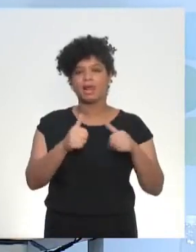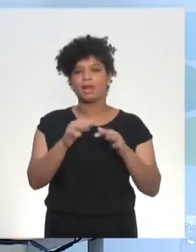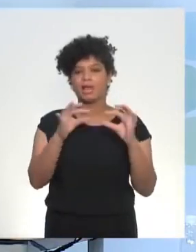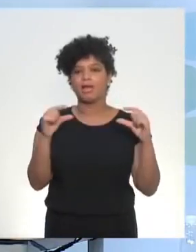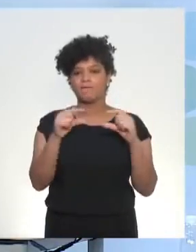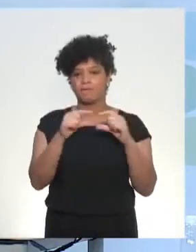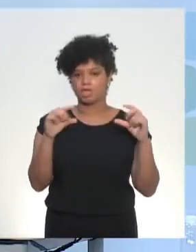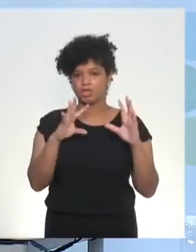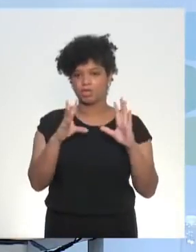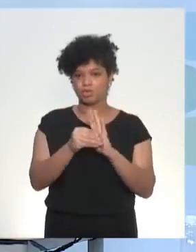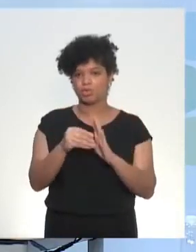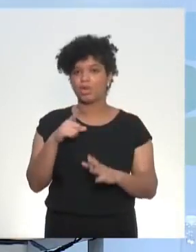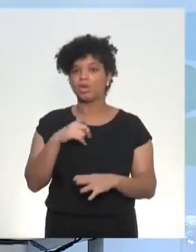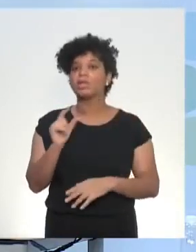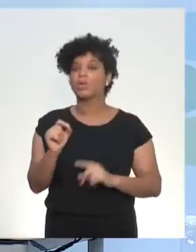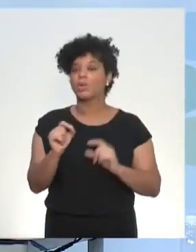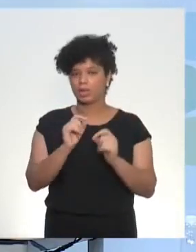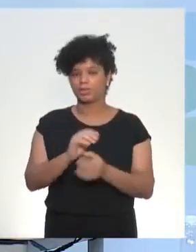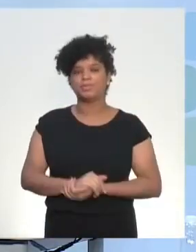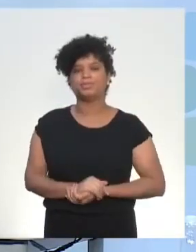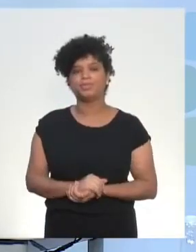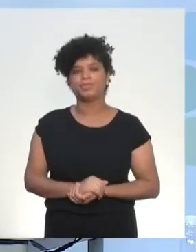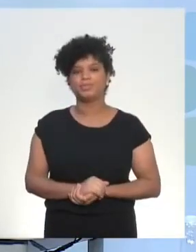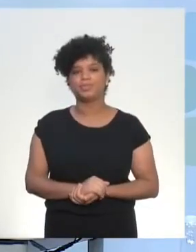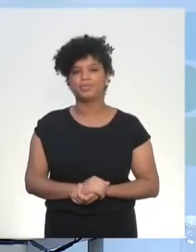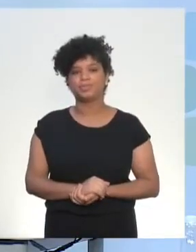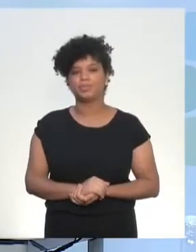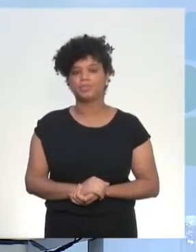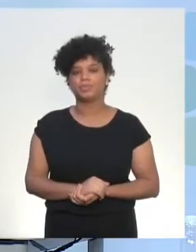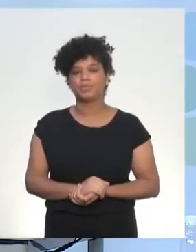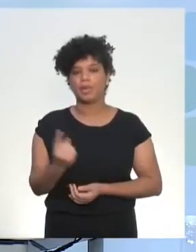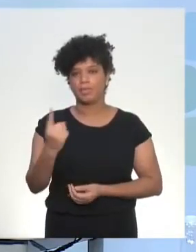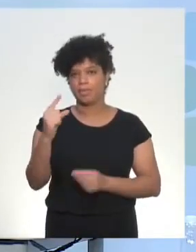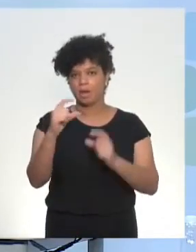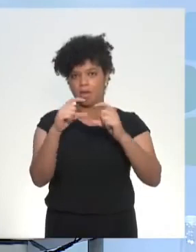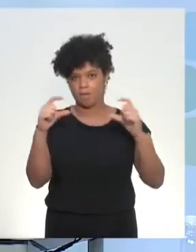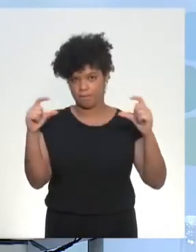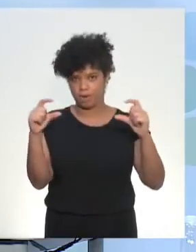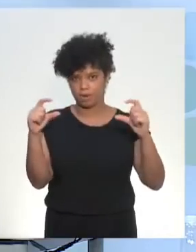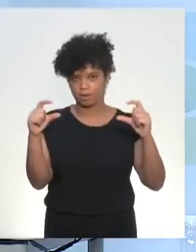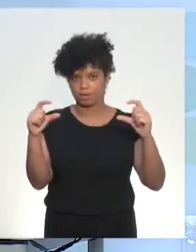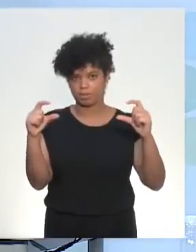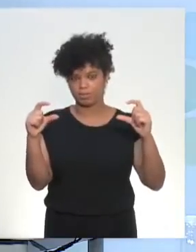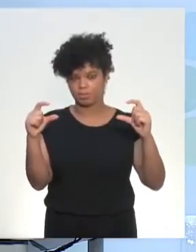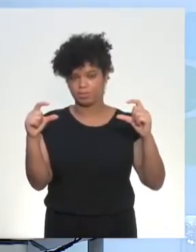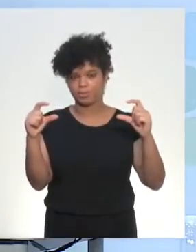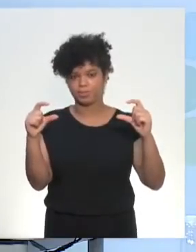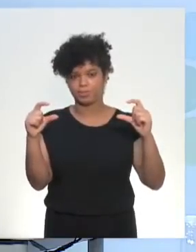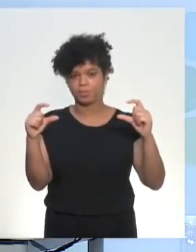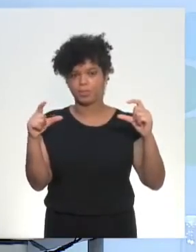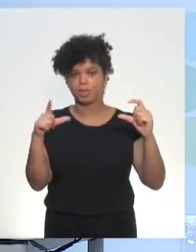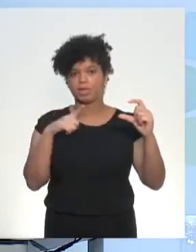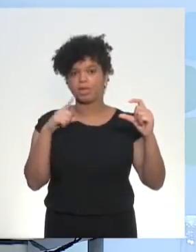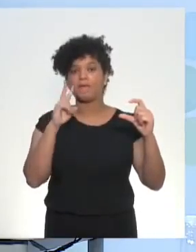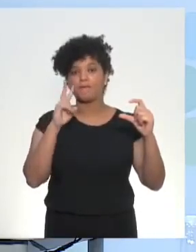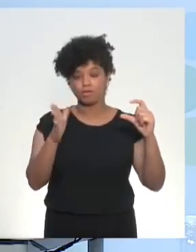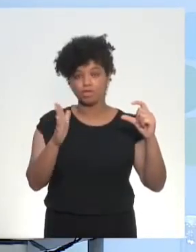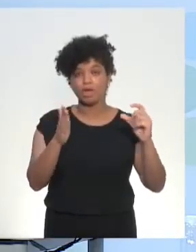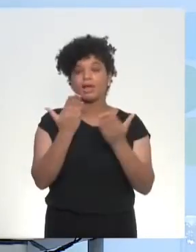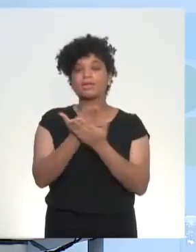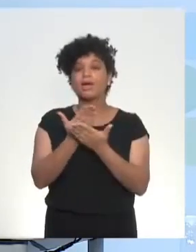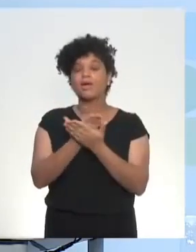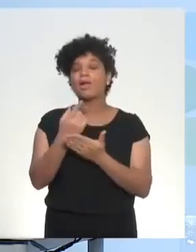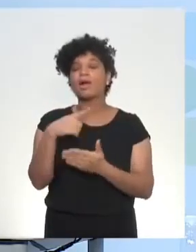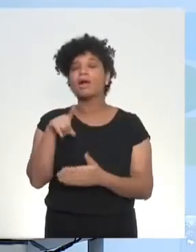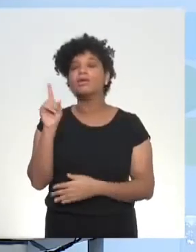só. Você tem aqui, you won't be able to tell the difference between games here. Então aqui, a gente já viu nas aulas